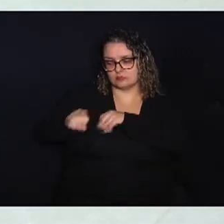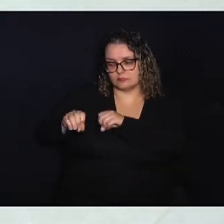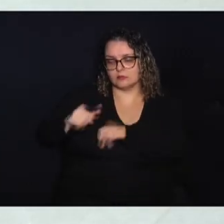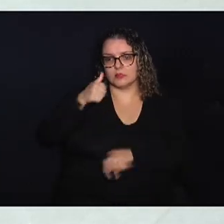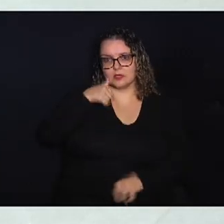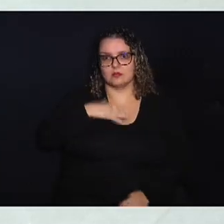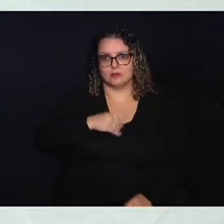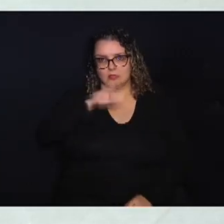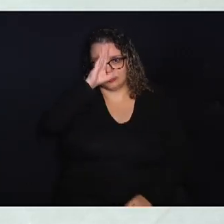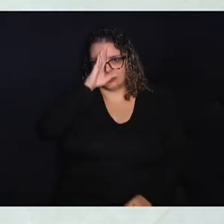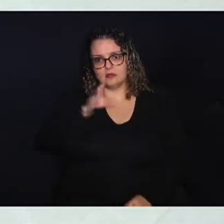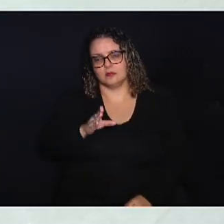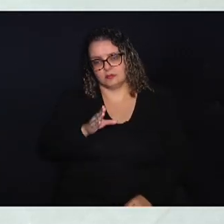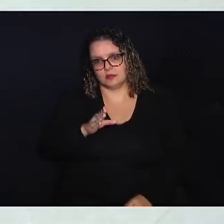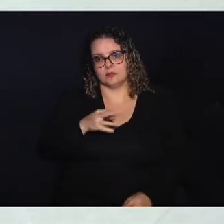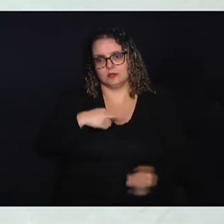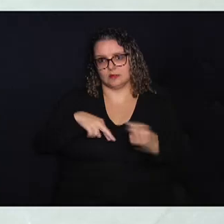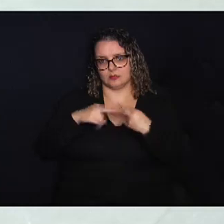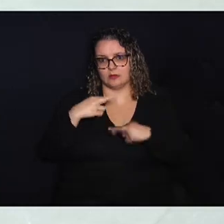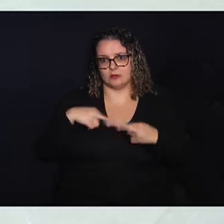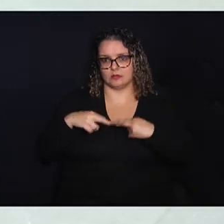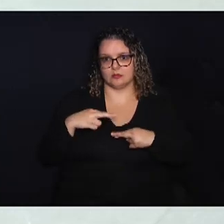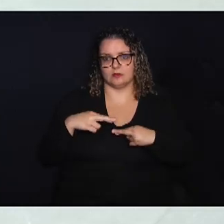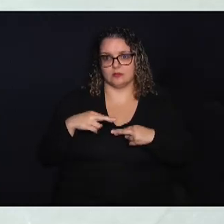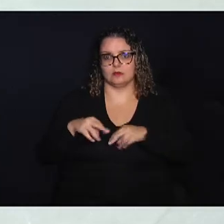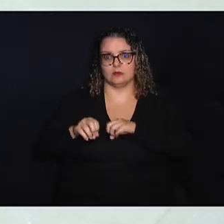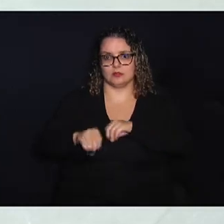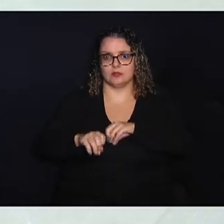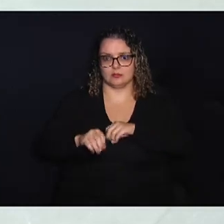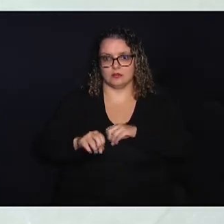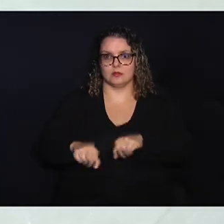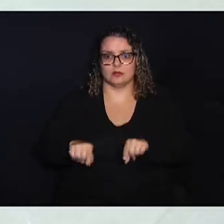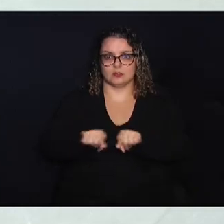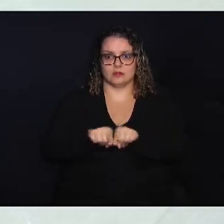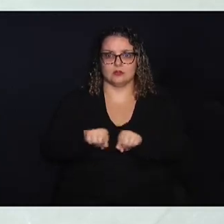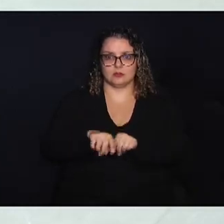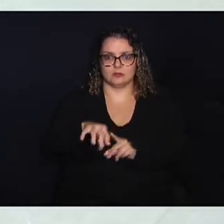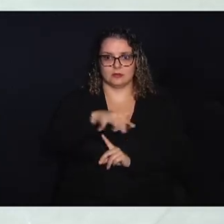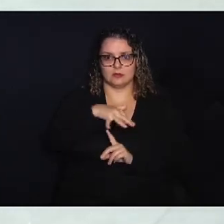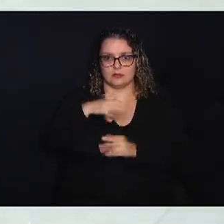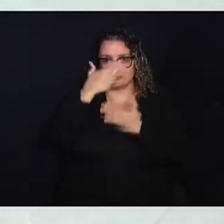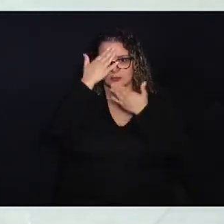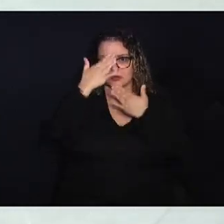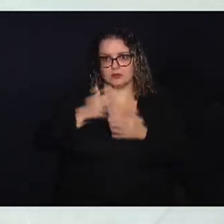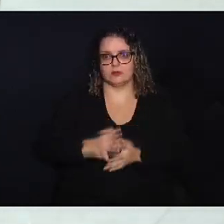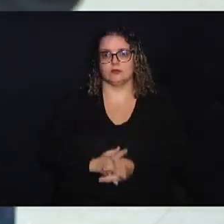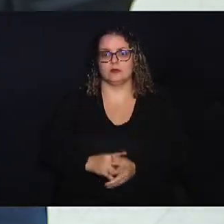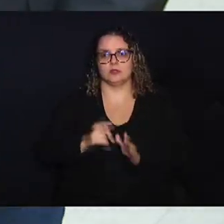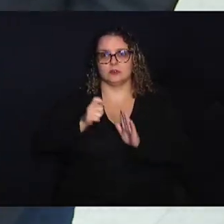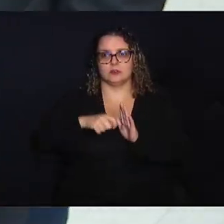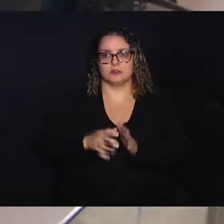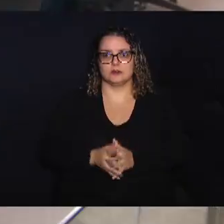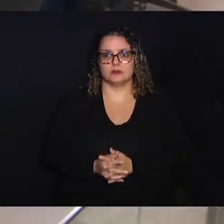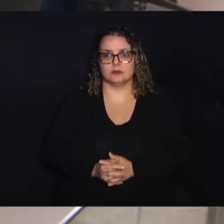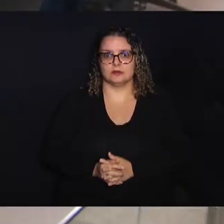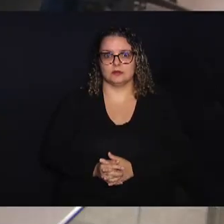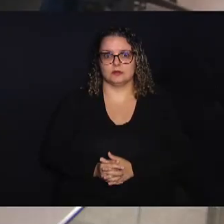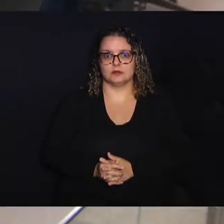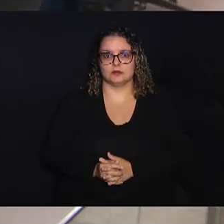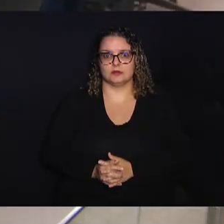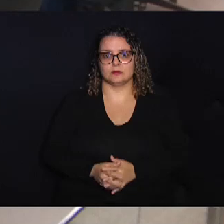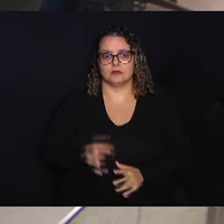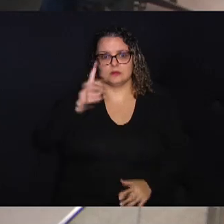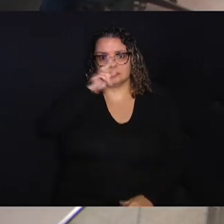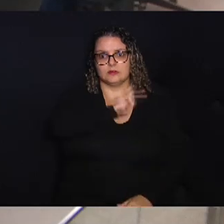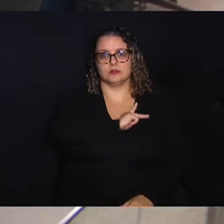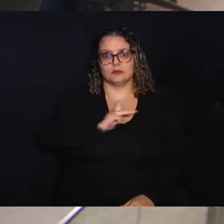filha, principalmente com relação à questão da educação e à questão ambiental. Obrigada. Registrado. Vereador Senhor Rubens